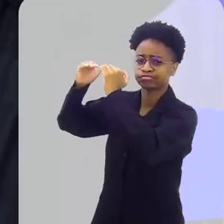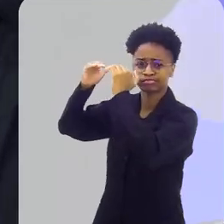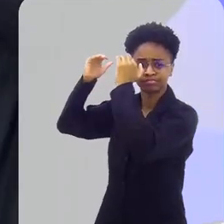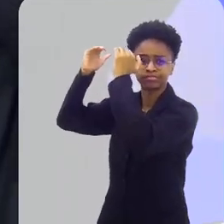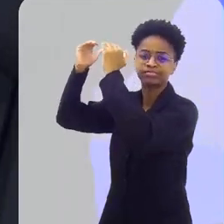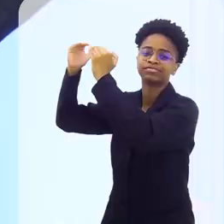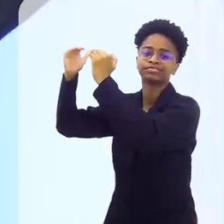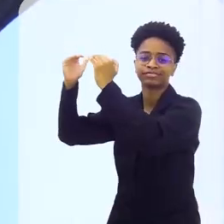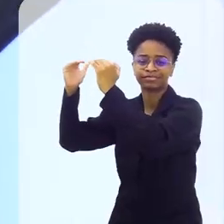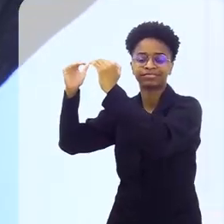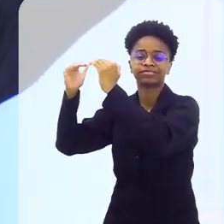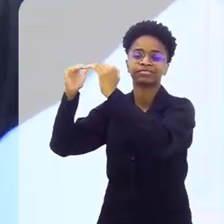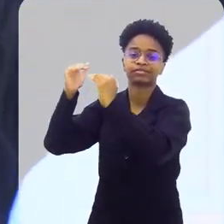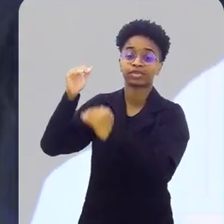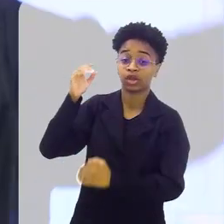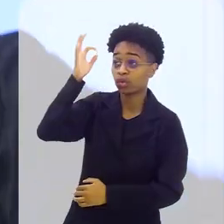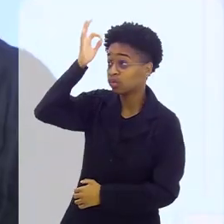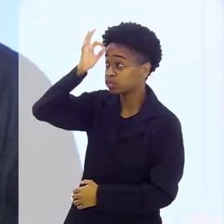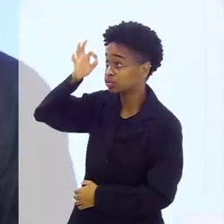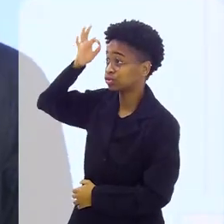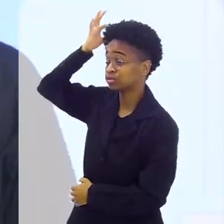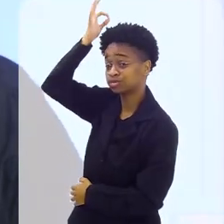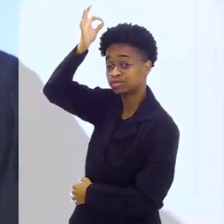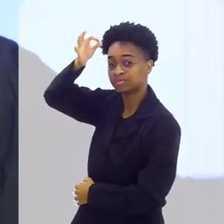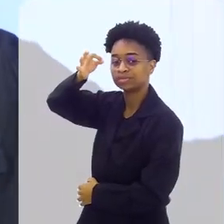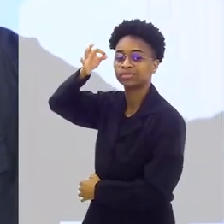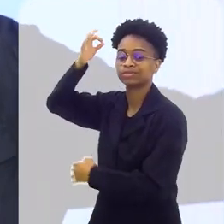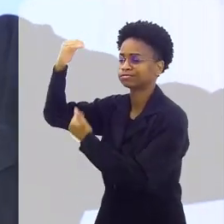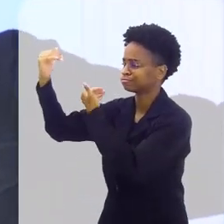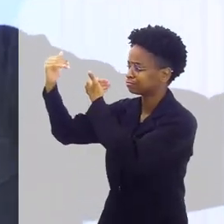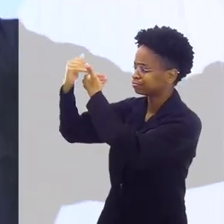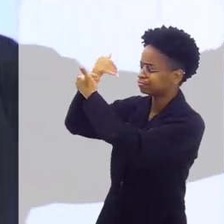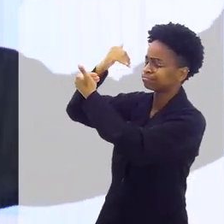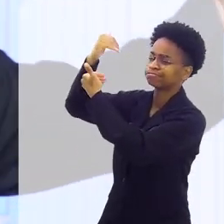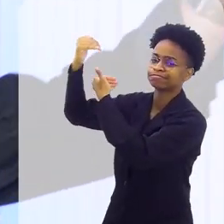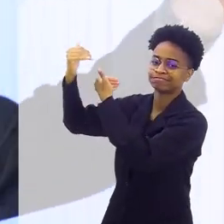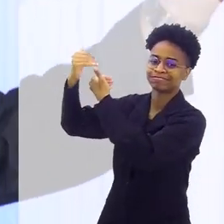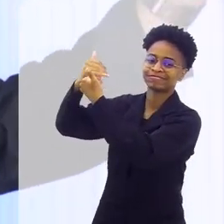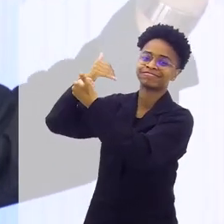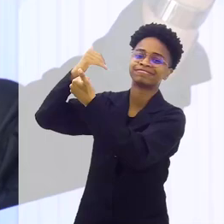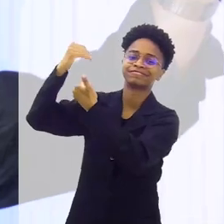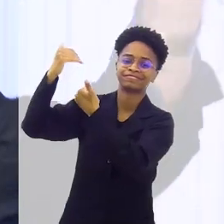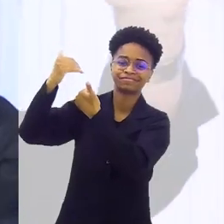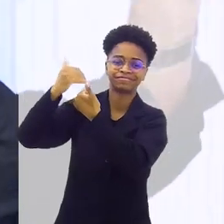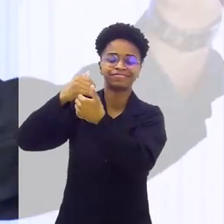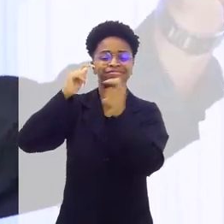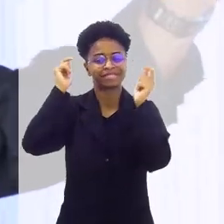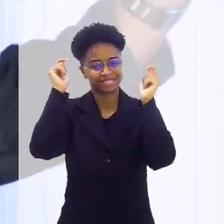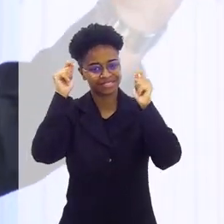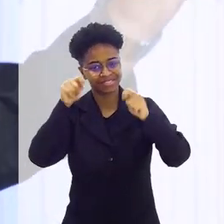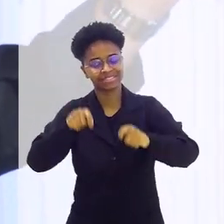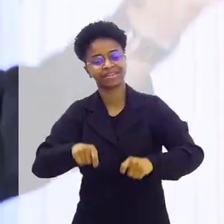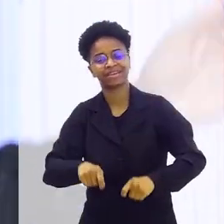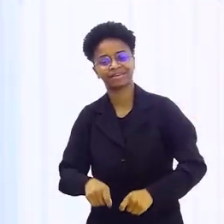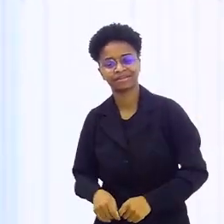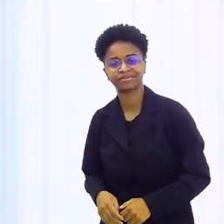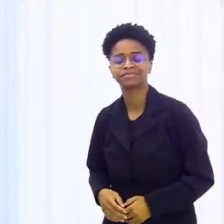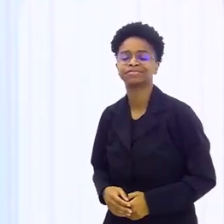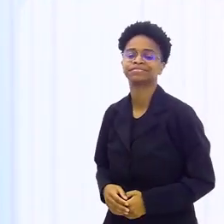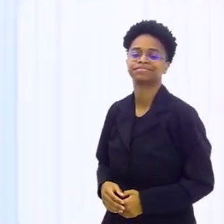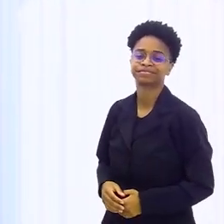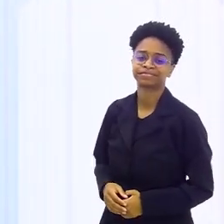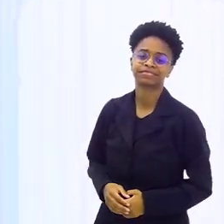Jeová o Soberano. Eu tenho o Espírito Santo, Ele é